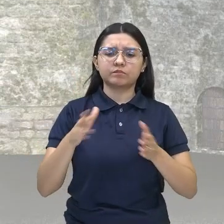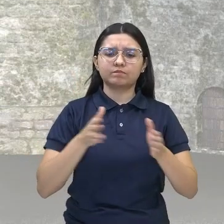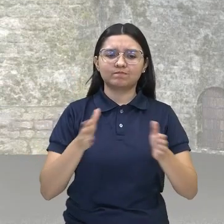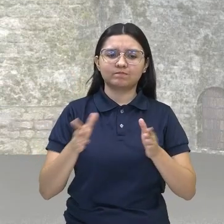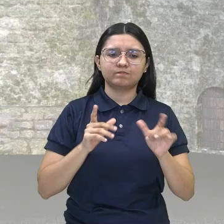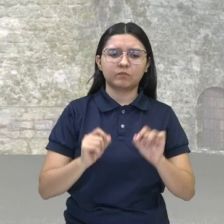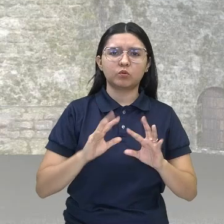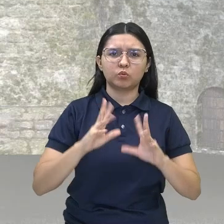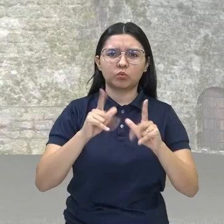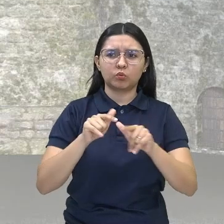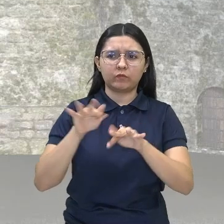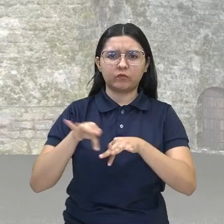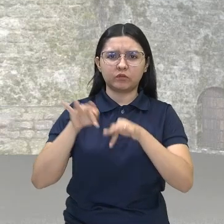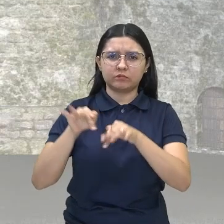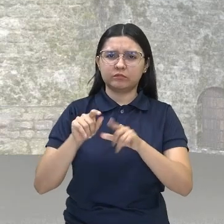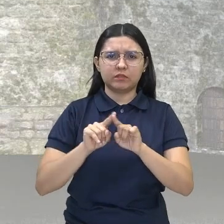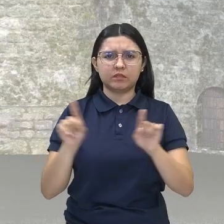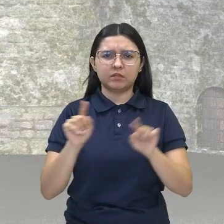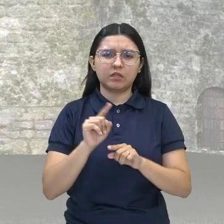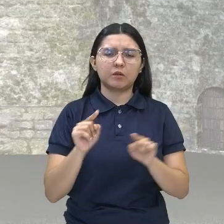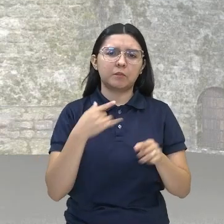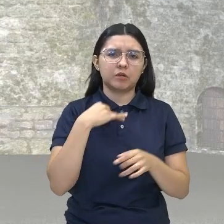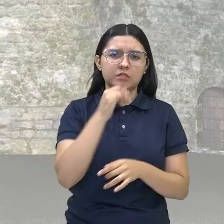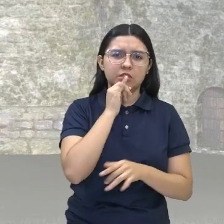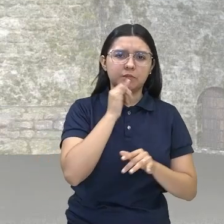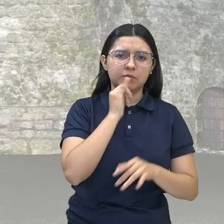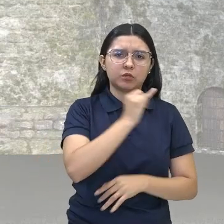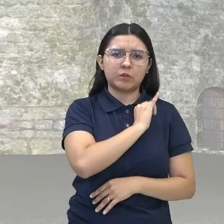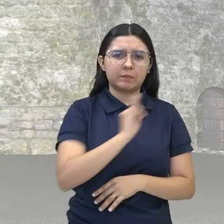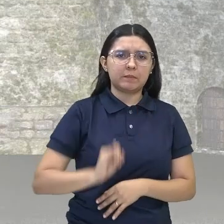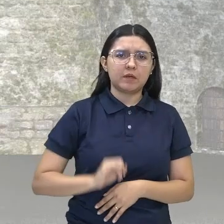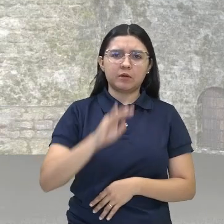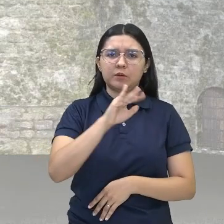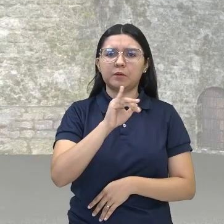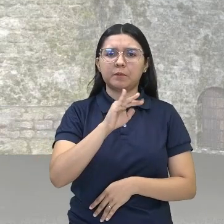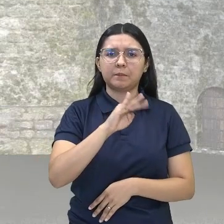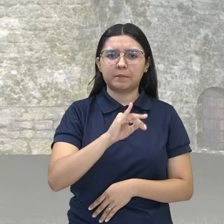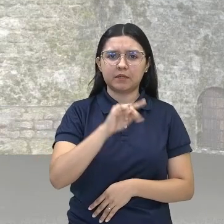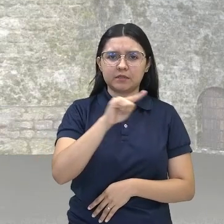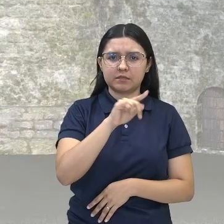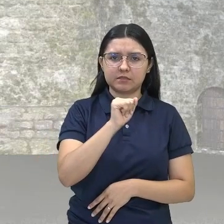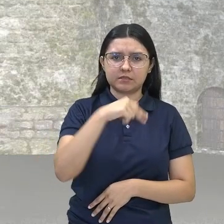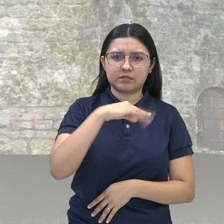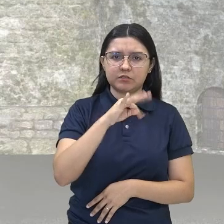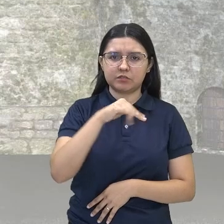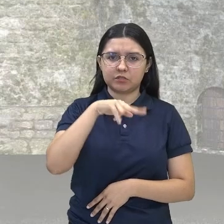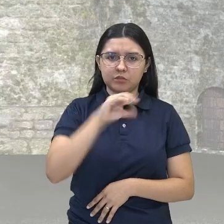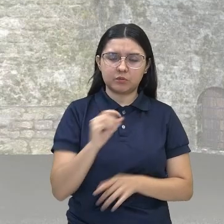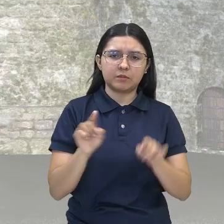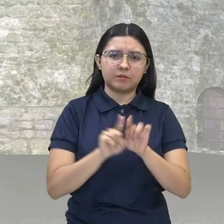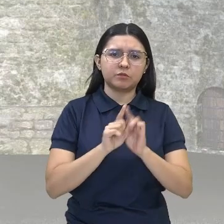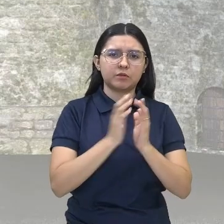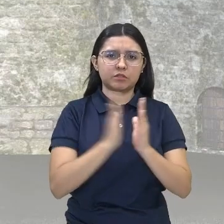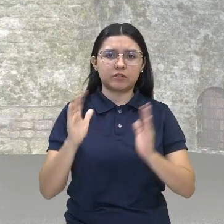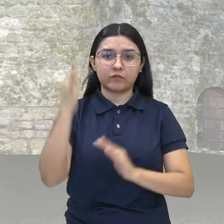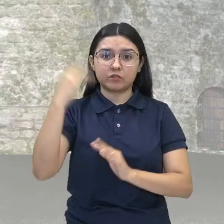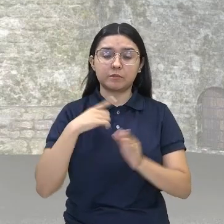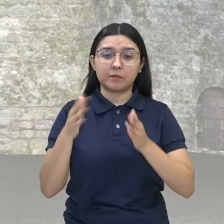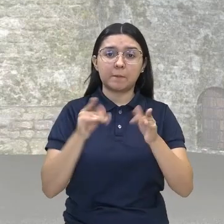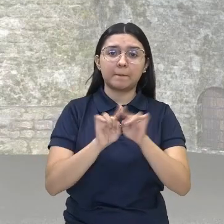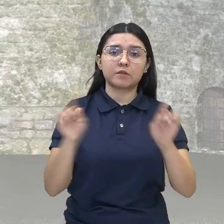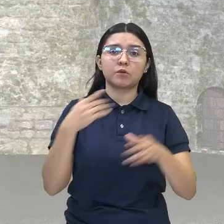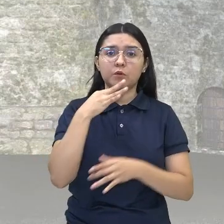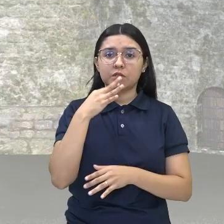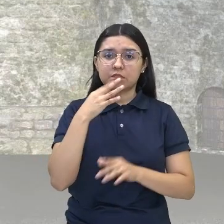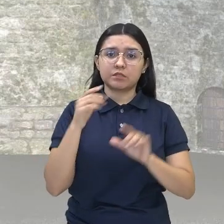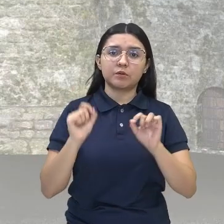outras regiões, como por exemplo no Império Bizantino, outros processos históricos estavam acontecendo. Mas a gente vai conhecer, nesse momento, a